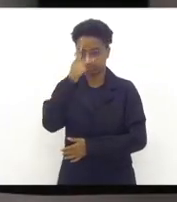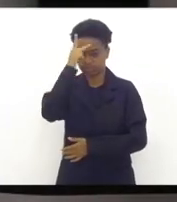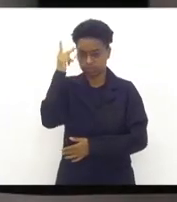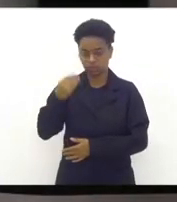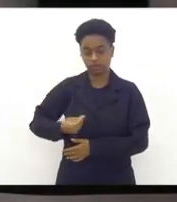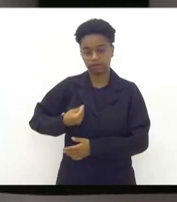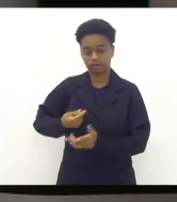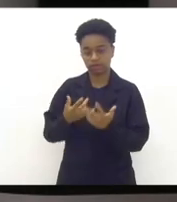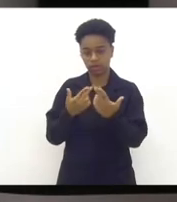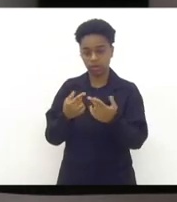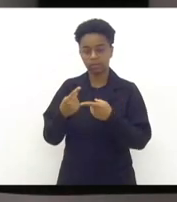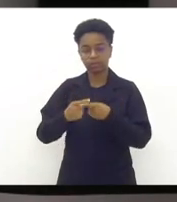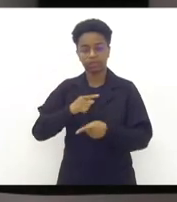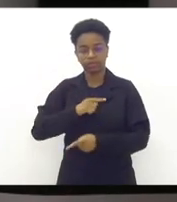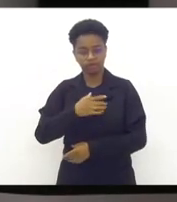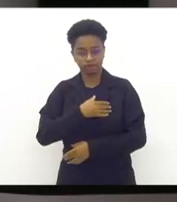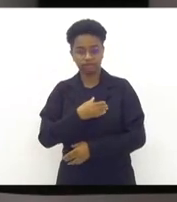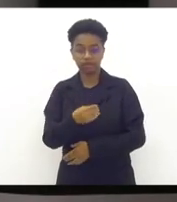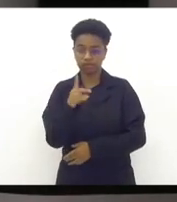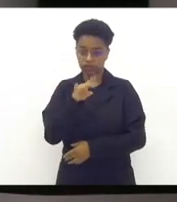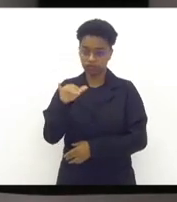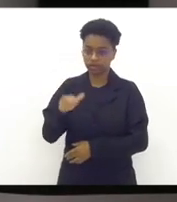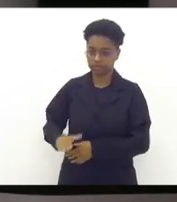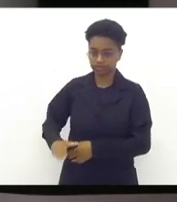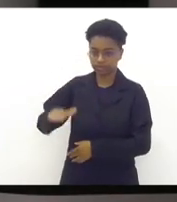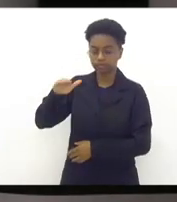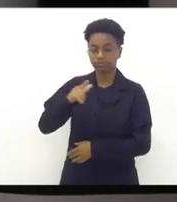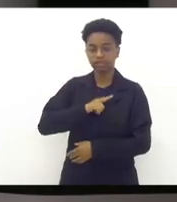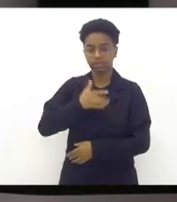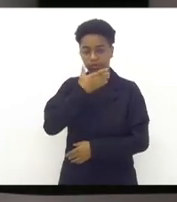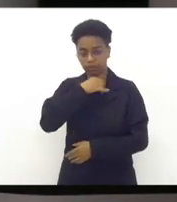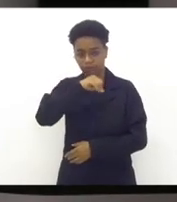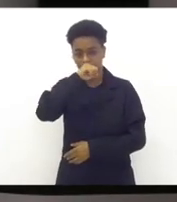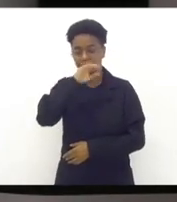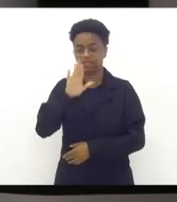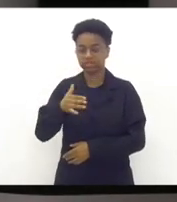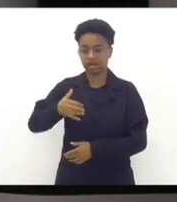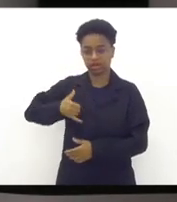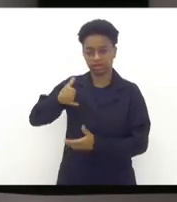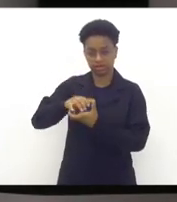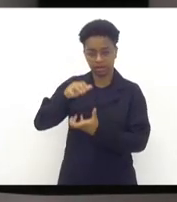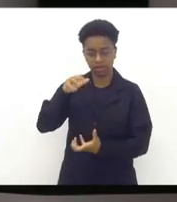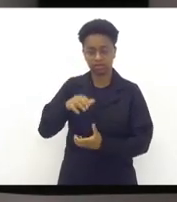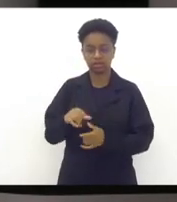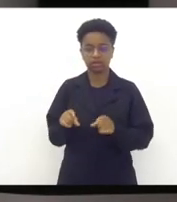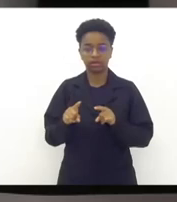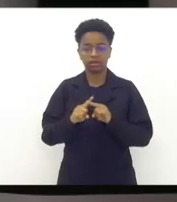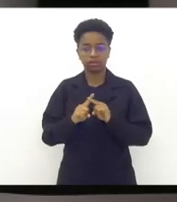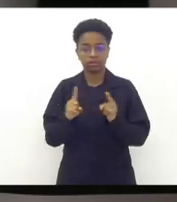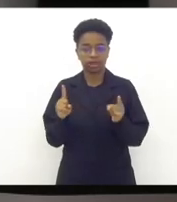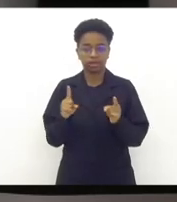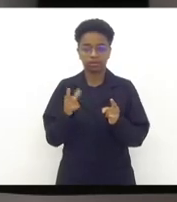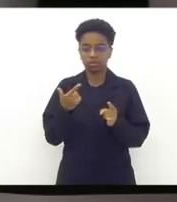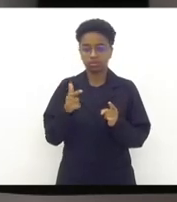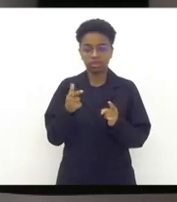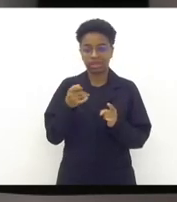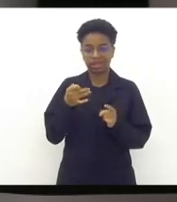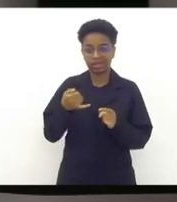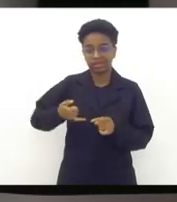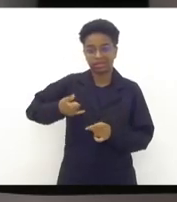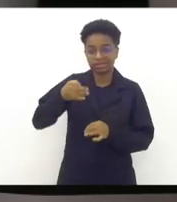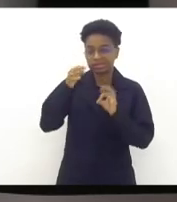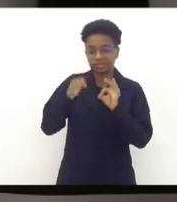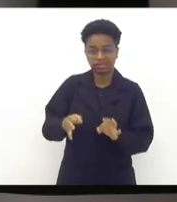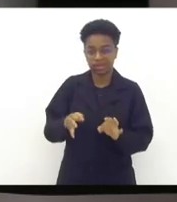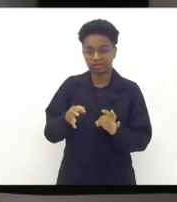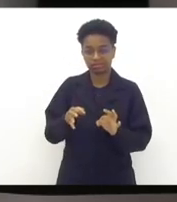um filho que ele vai crescer, eu tenho um pai que é um senhor de idade e não tem idade para